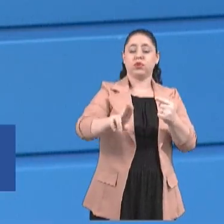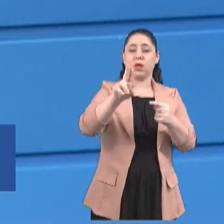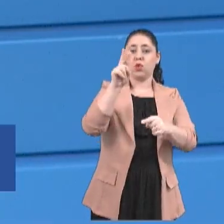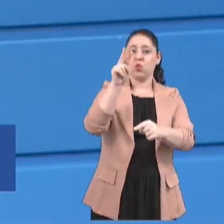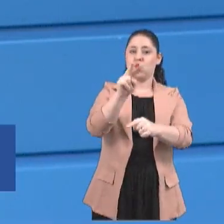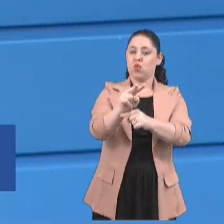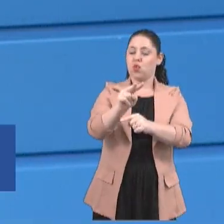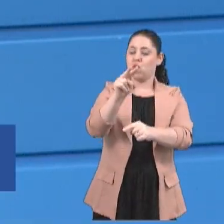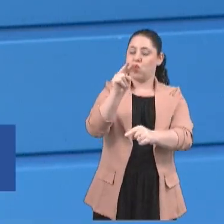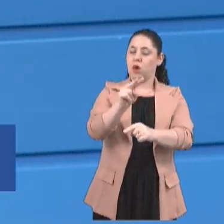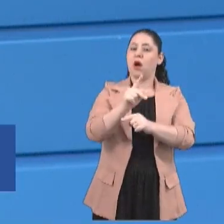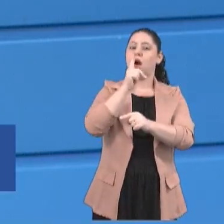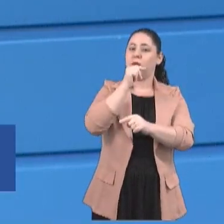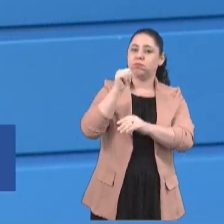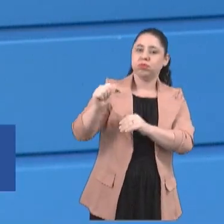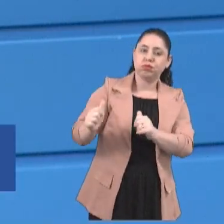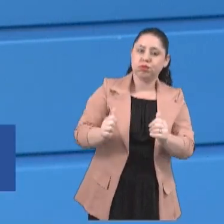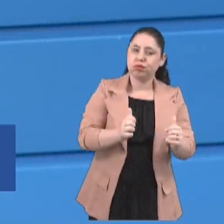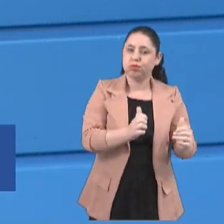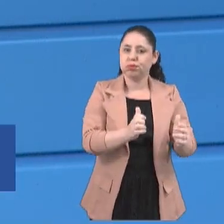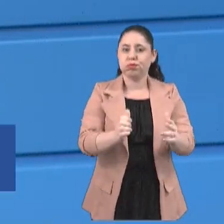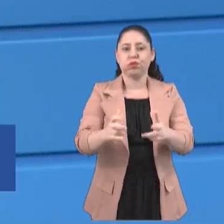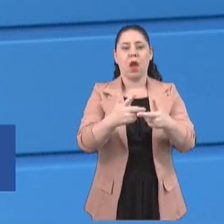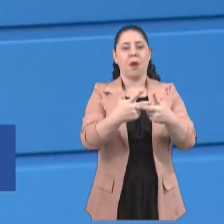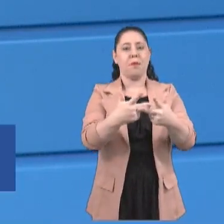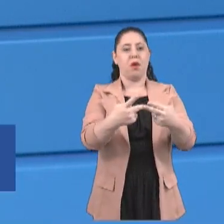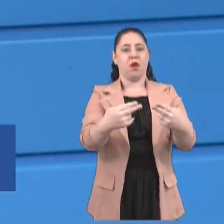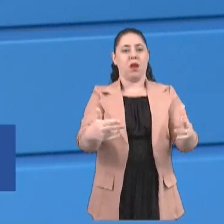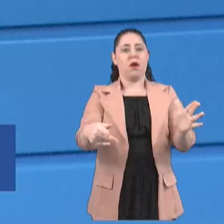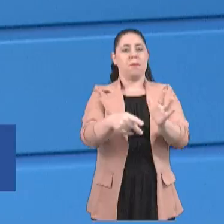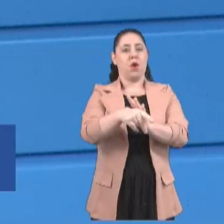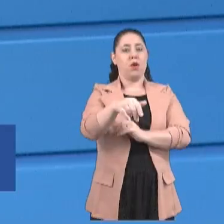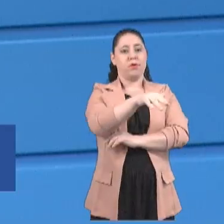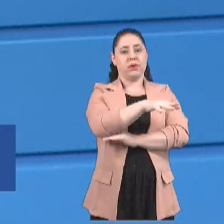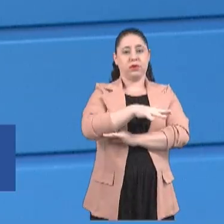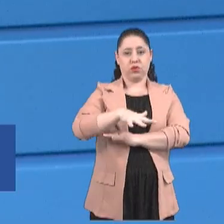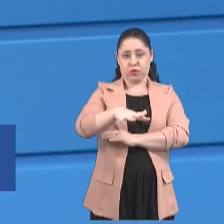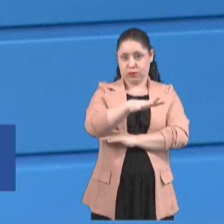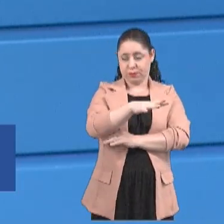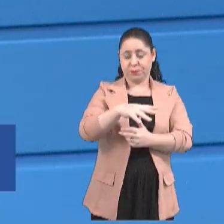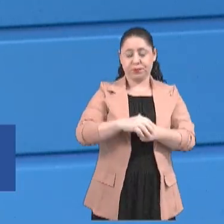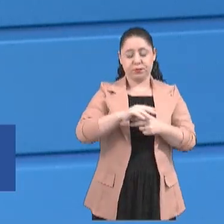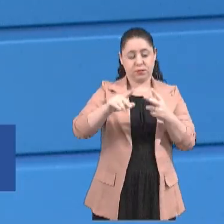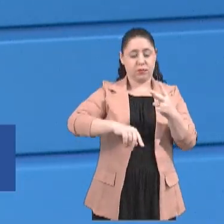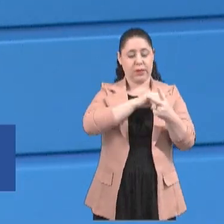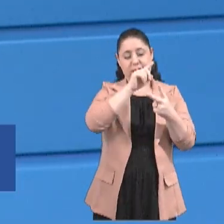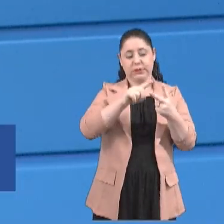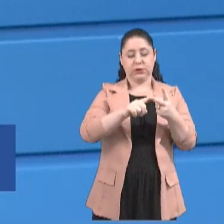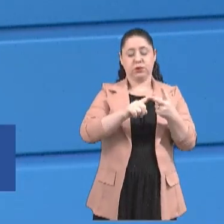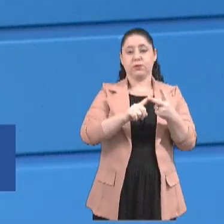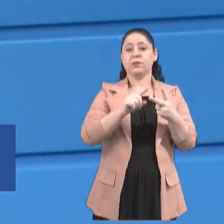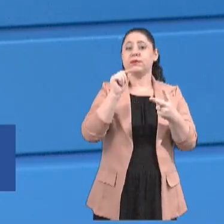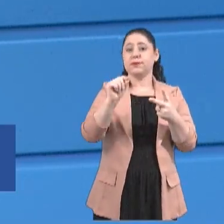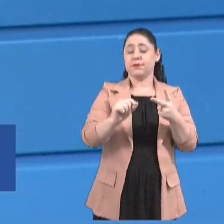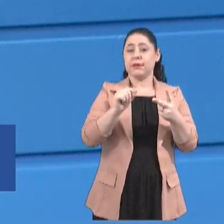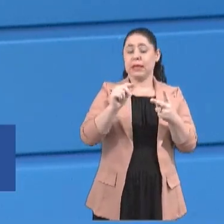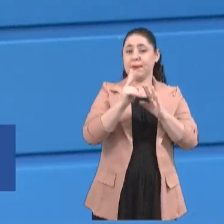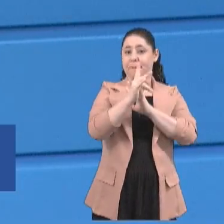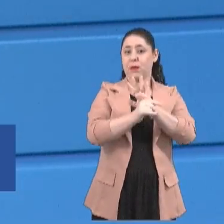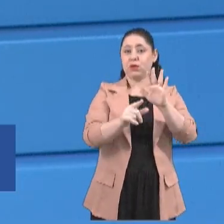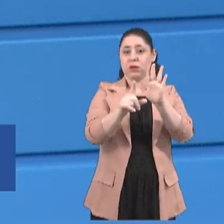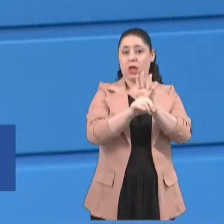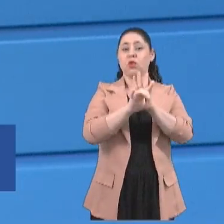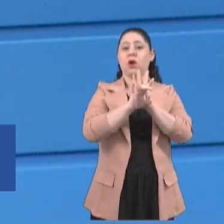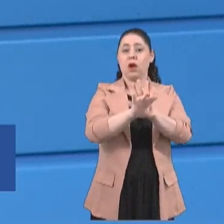na manutenção dos recursos hídricos daquela região. Segundo lugar, que em cada projeto, e